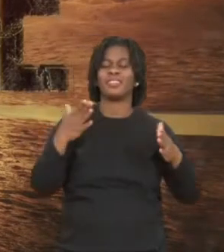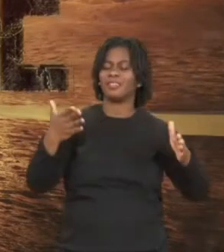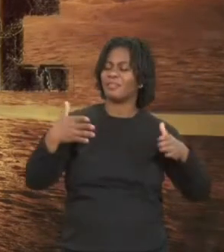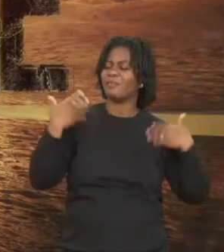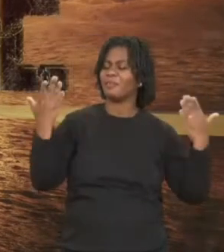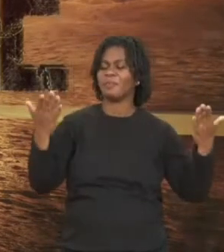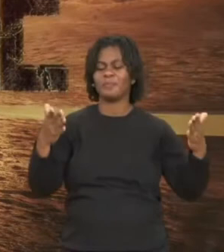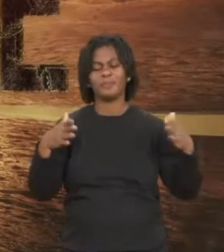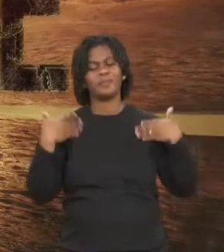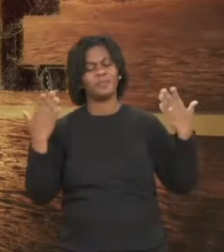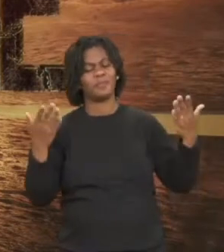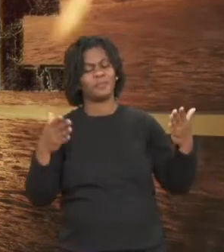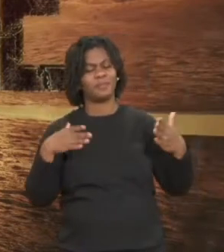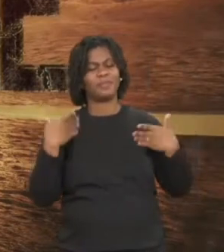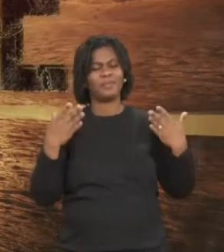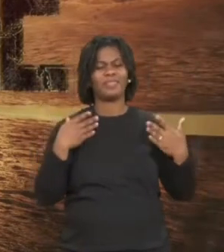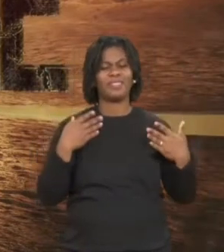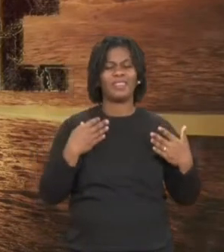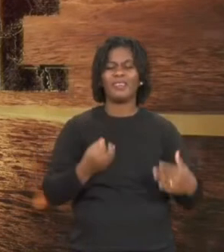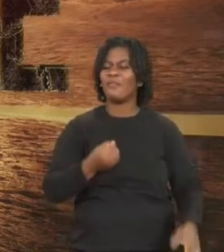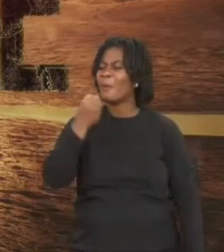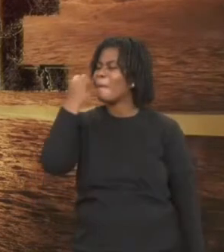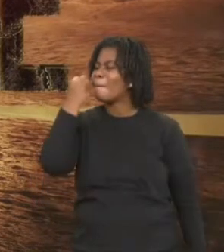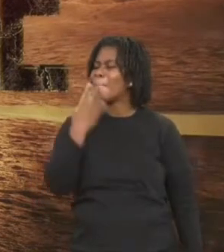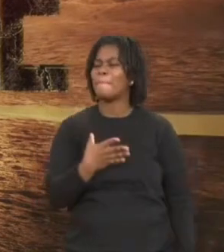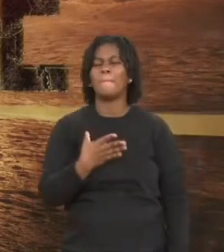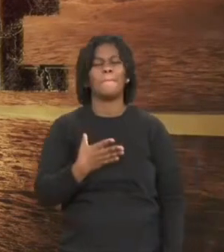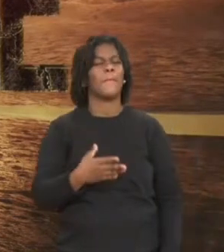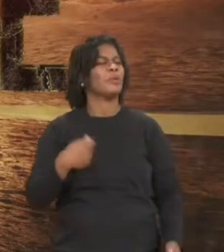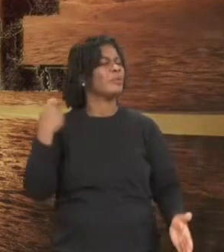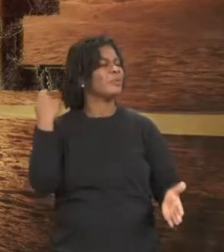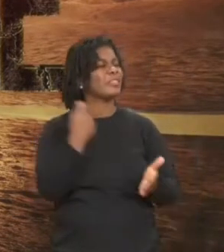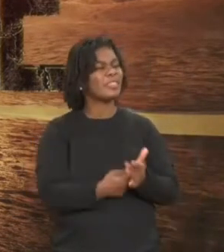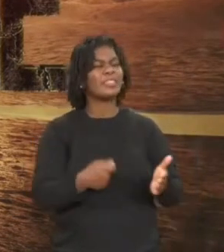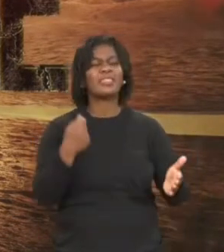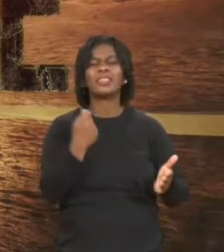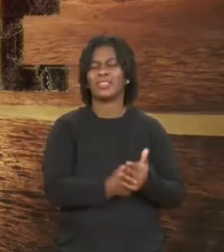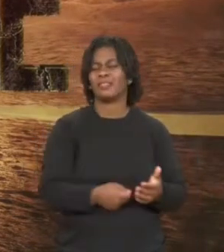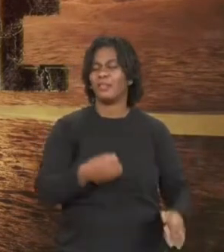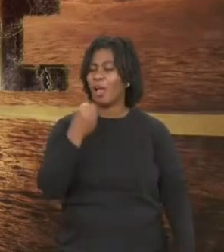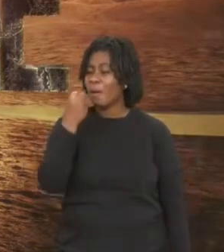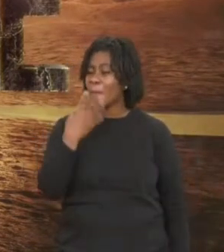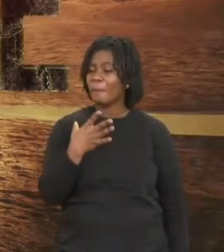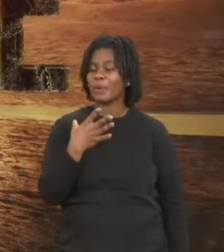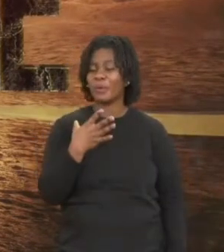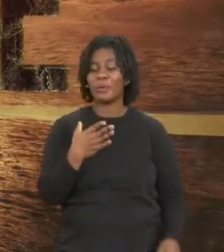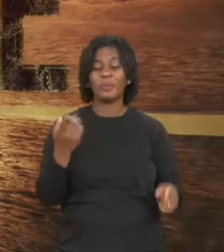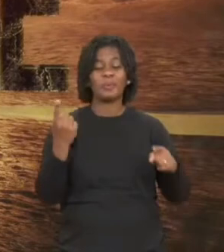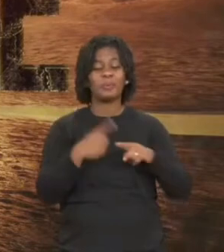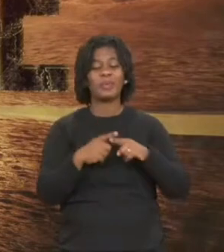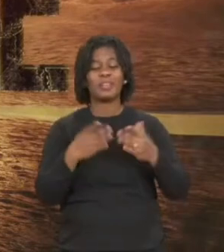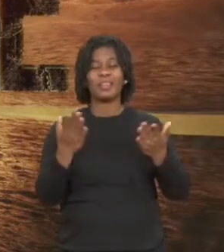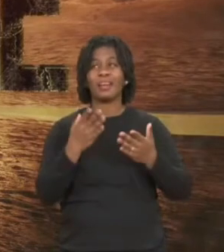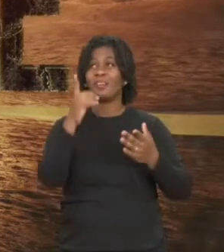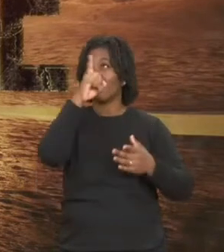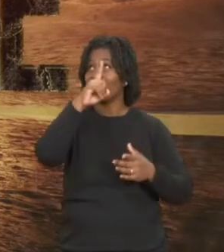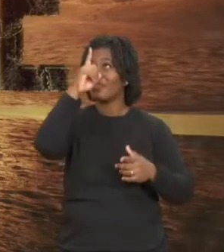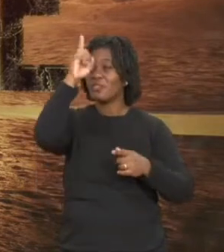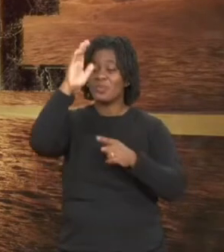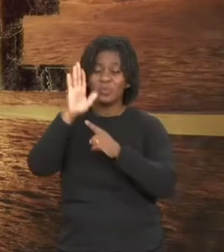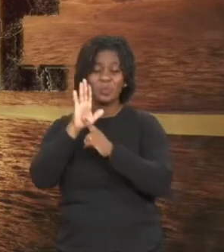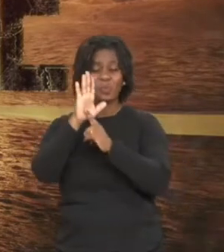alegria. Valeu a pena toda essa luta. Porque agora ele se revela para